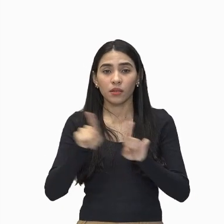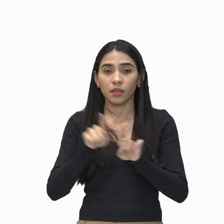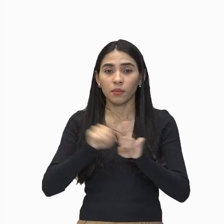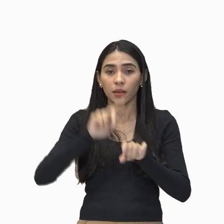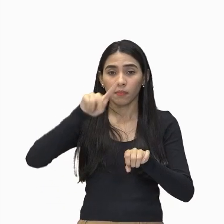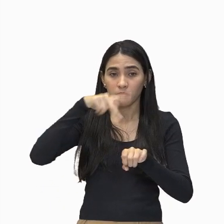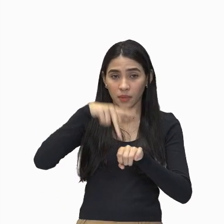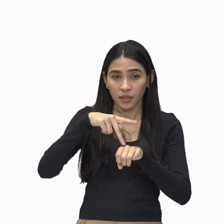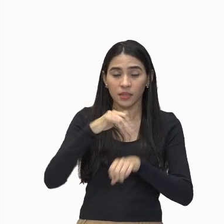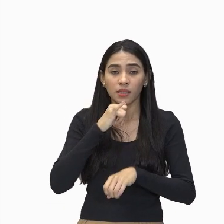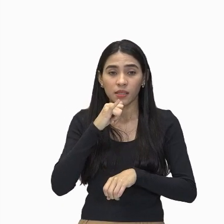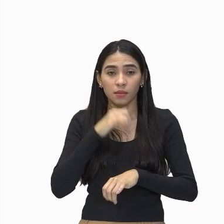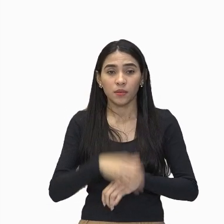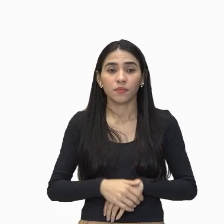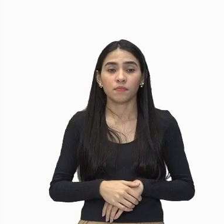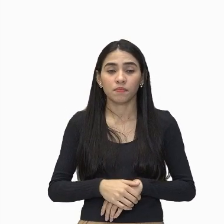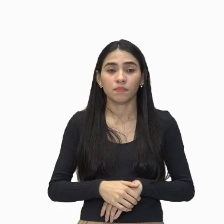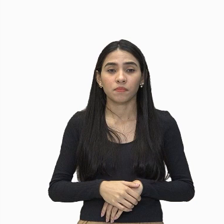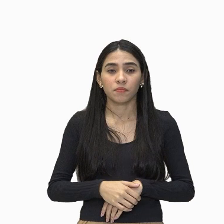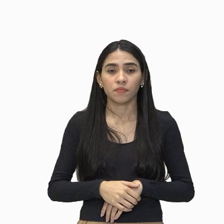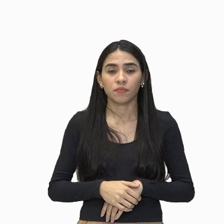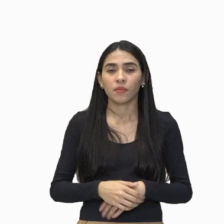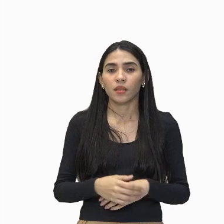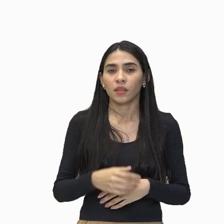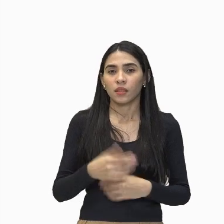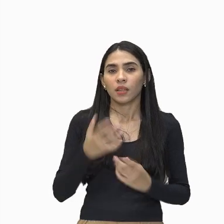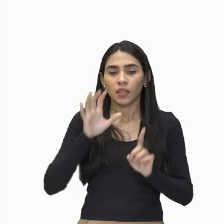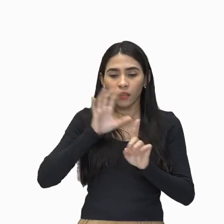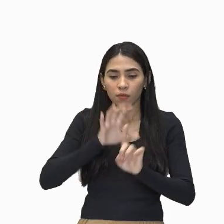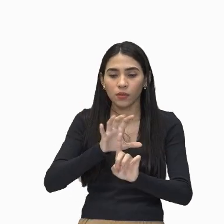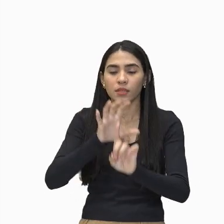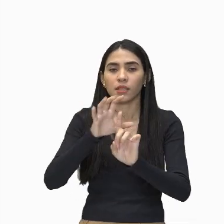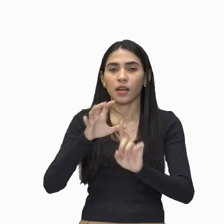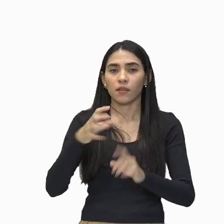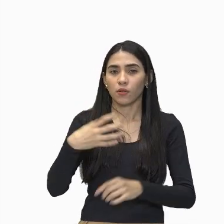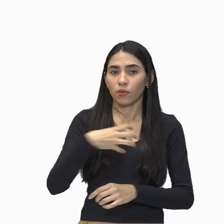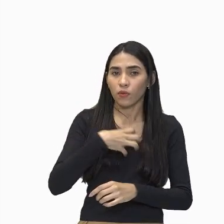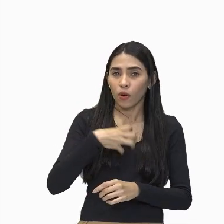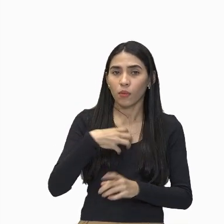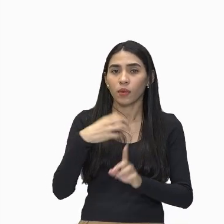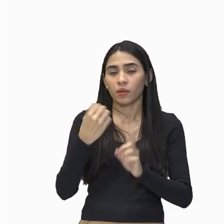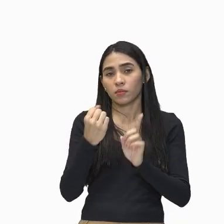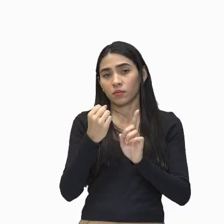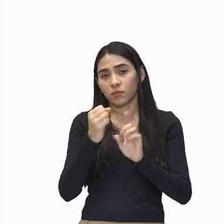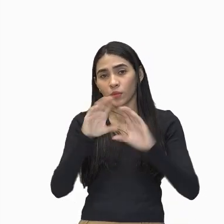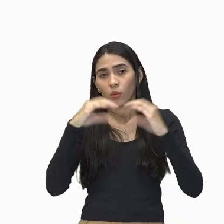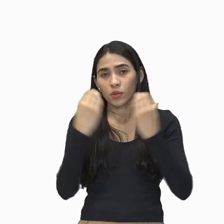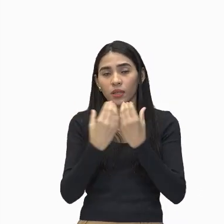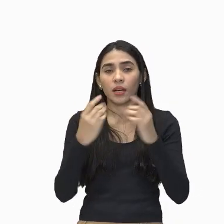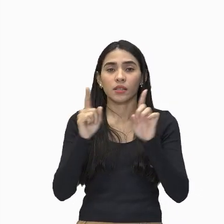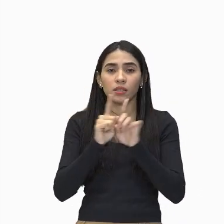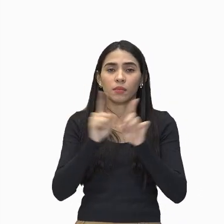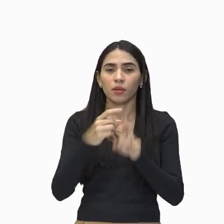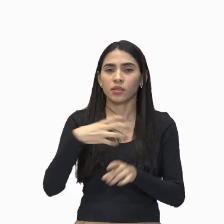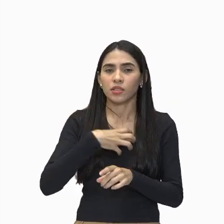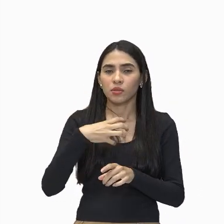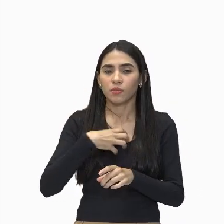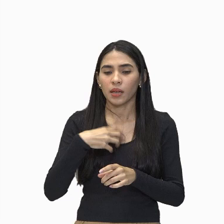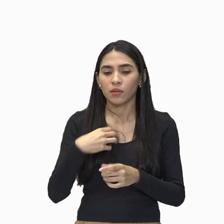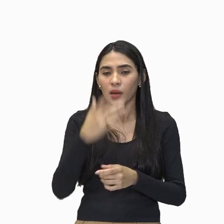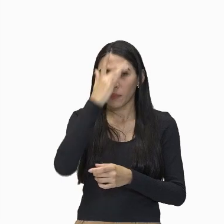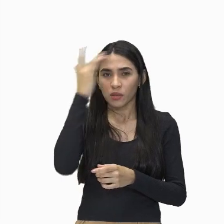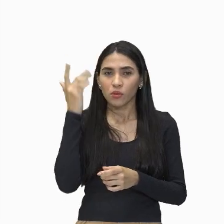por exemplo, davam um sentido para a comunidade e um sentimento de